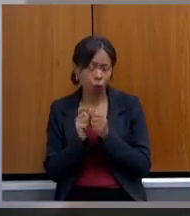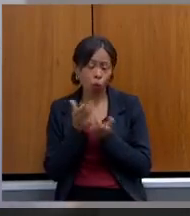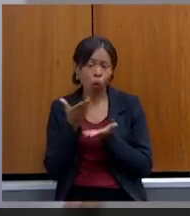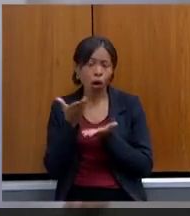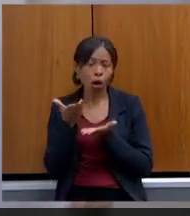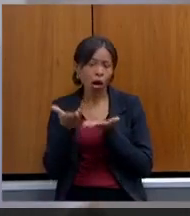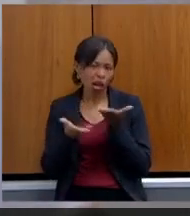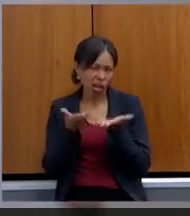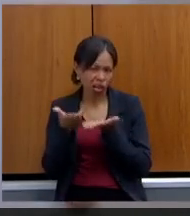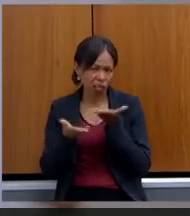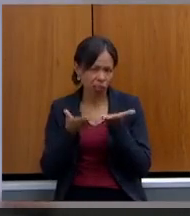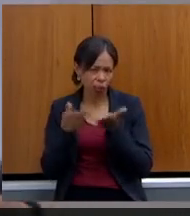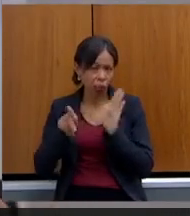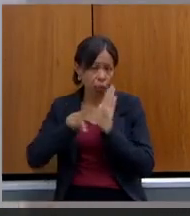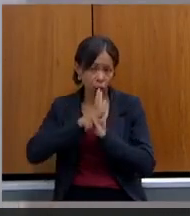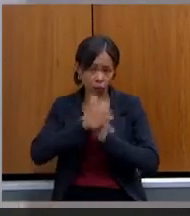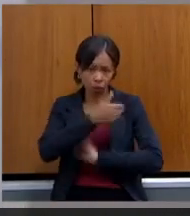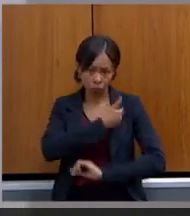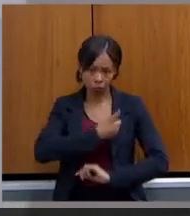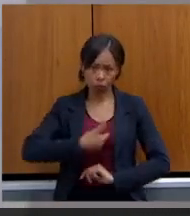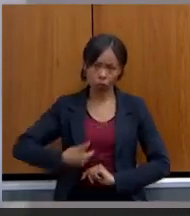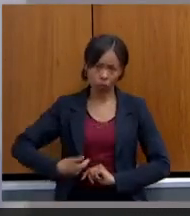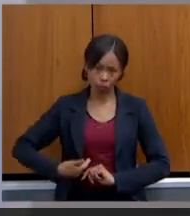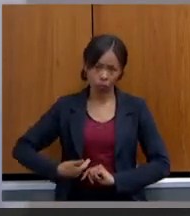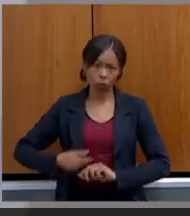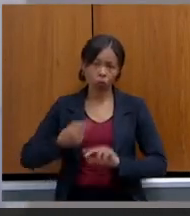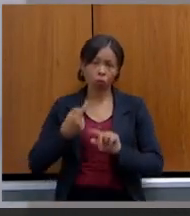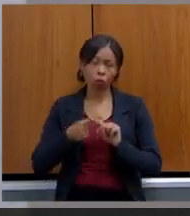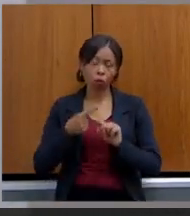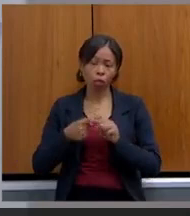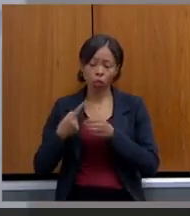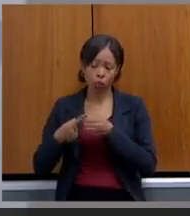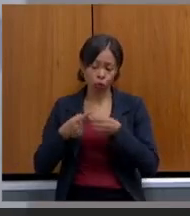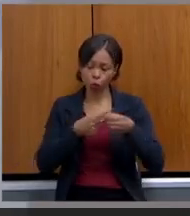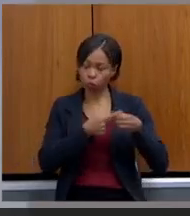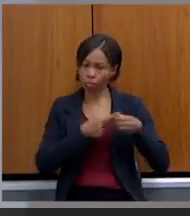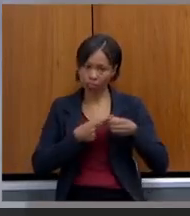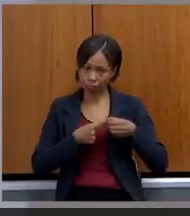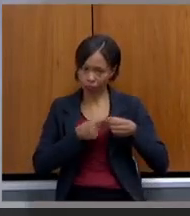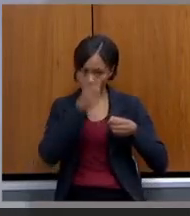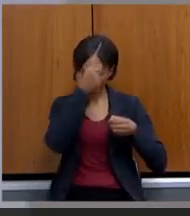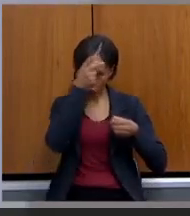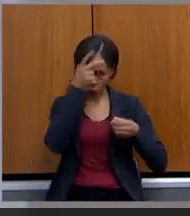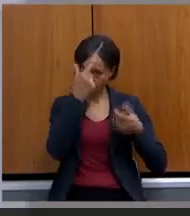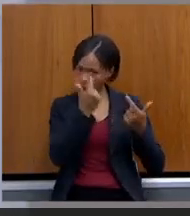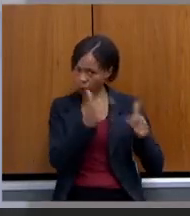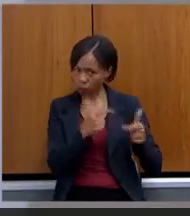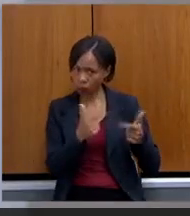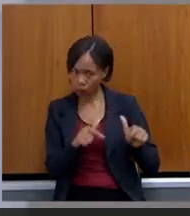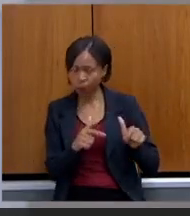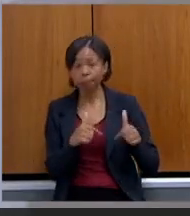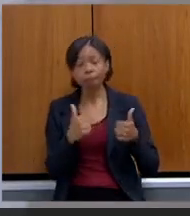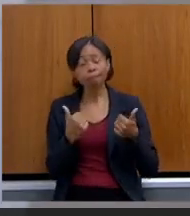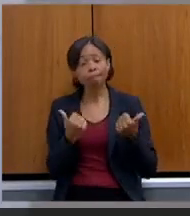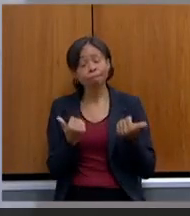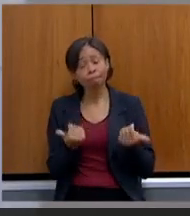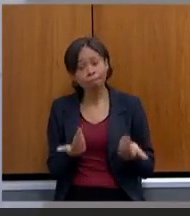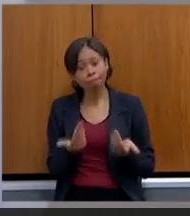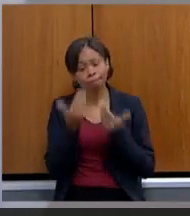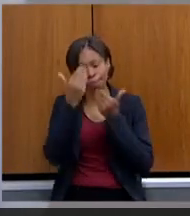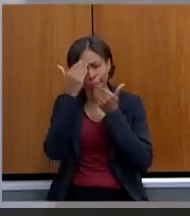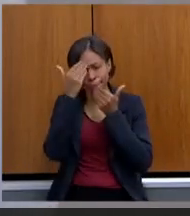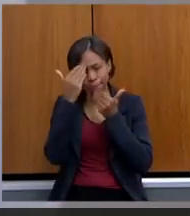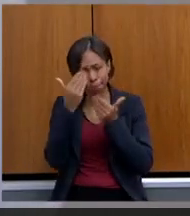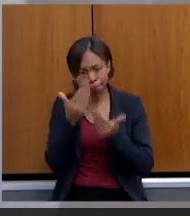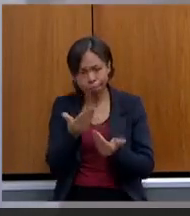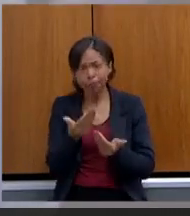atendimento através do estado que os os municípios não têm e aqui eu queria né te agradecer já cuidando